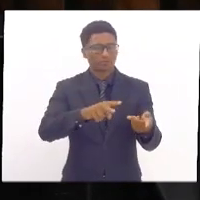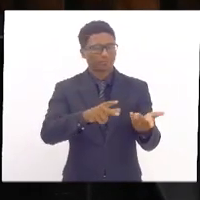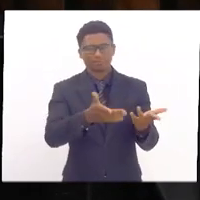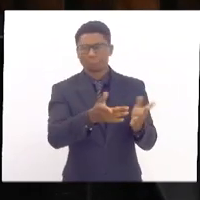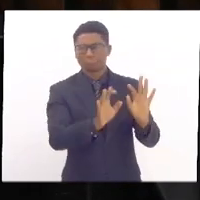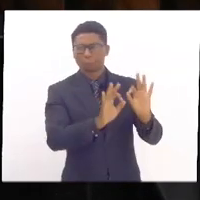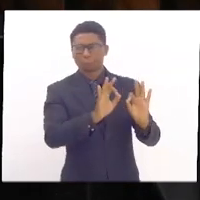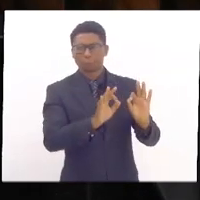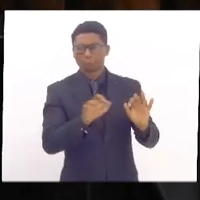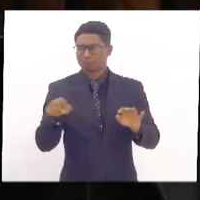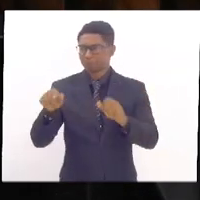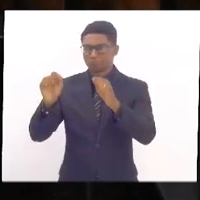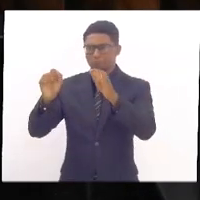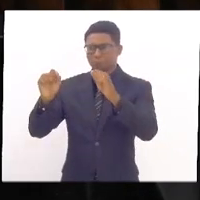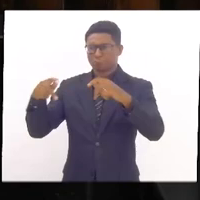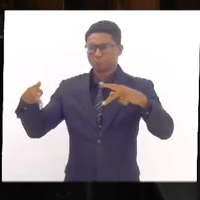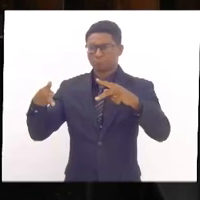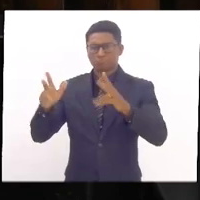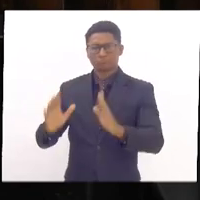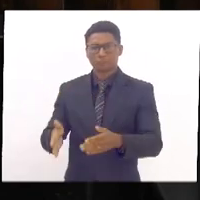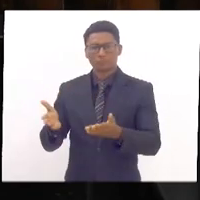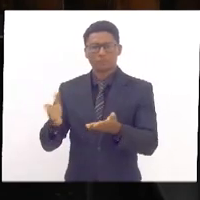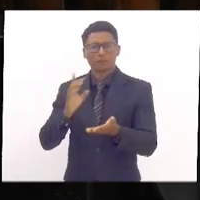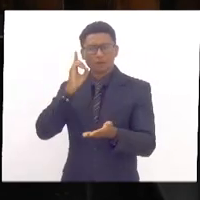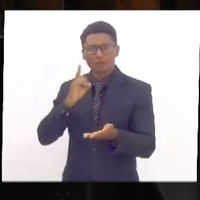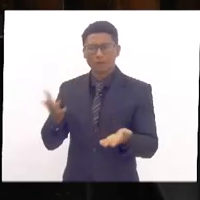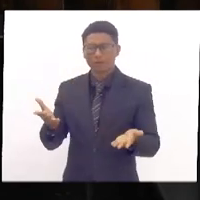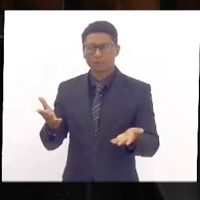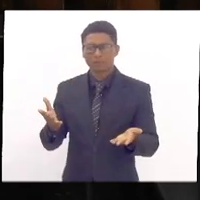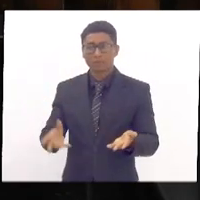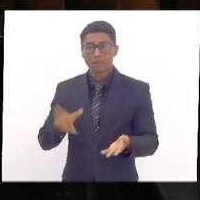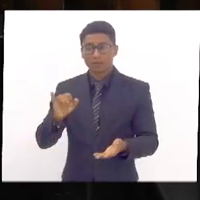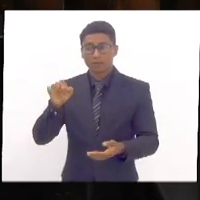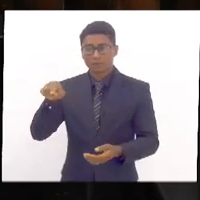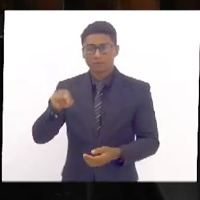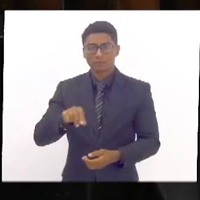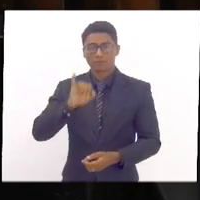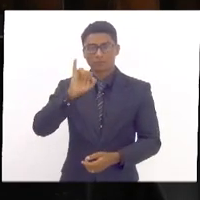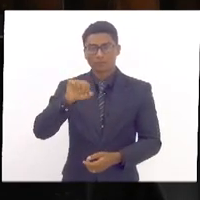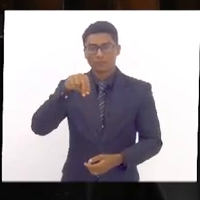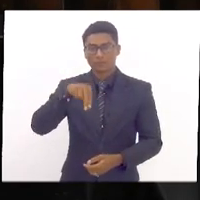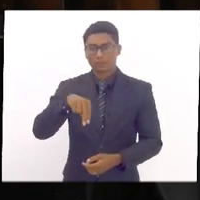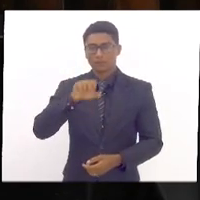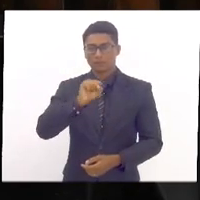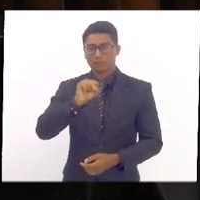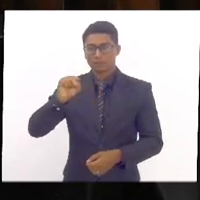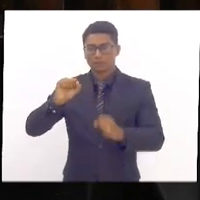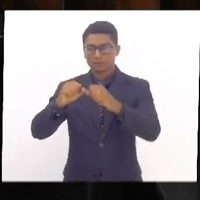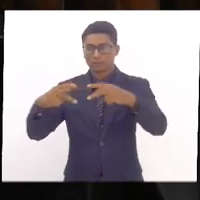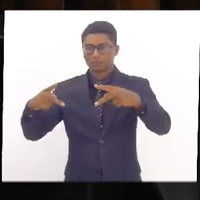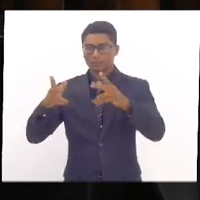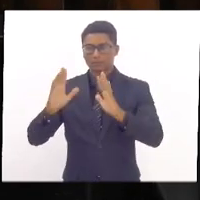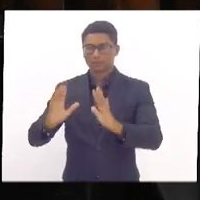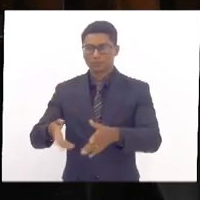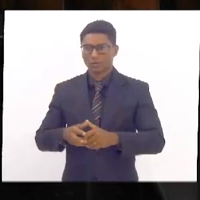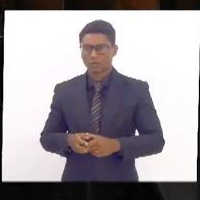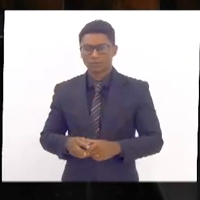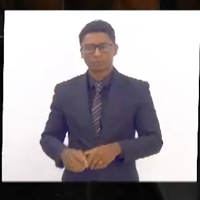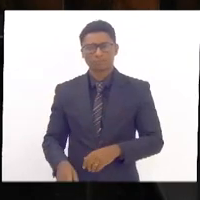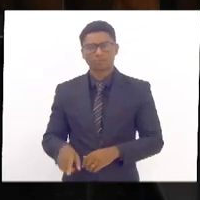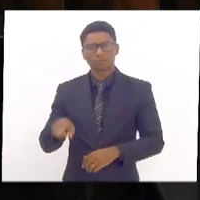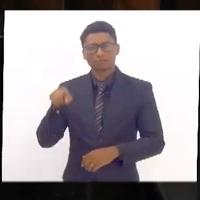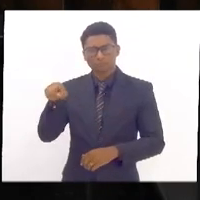aposentou? E se ele já aposentou pelo INSS, ele vai trazer o recolhimento